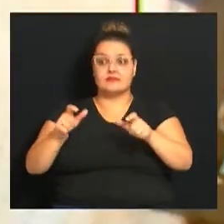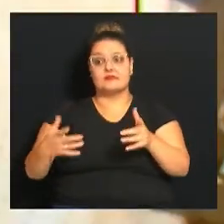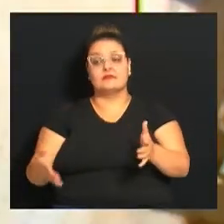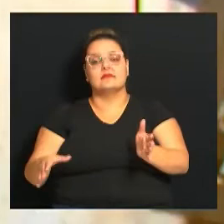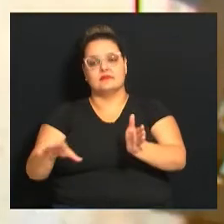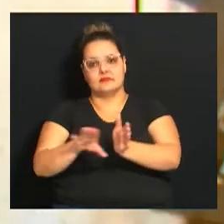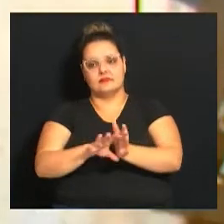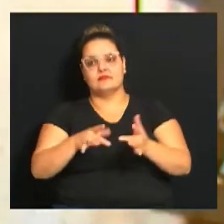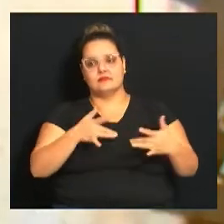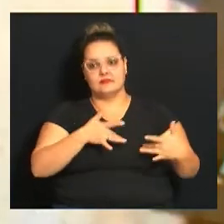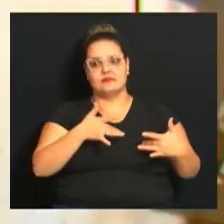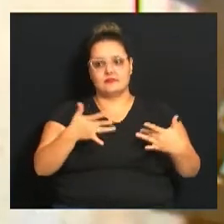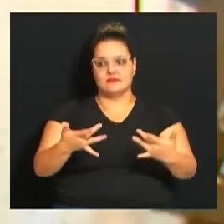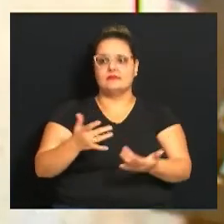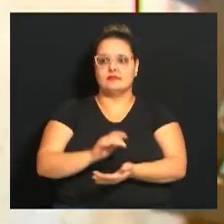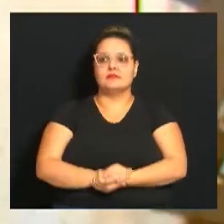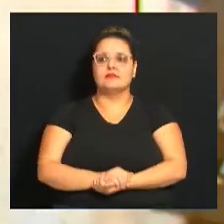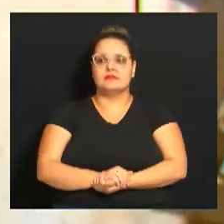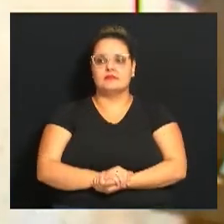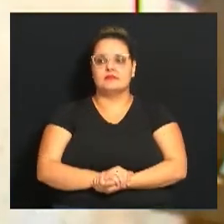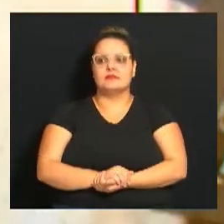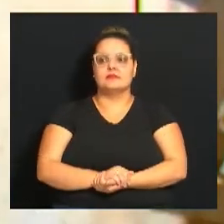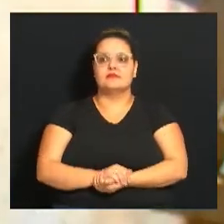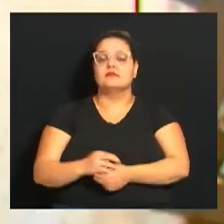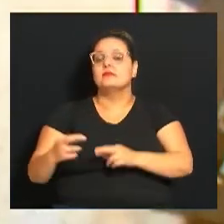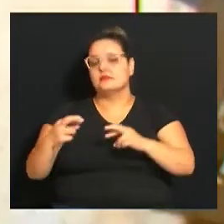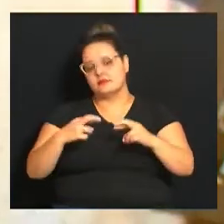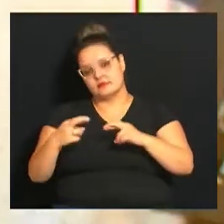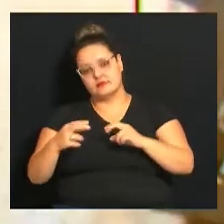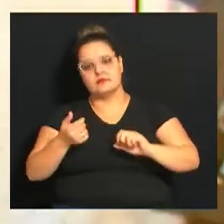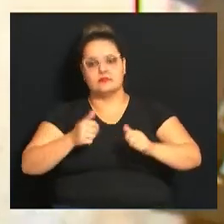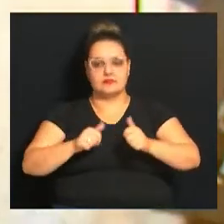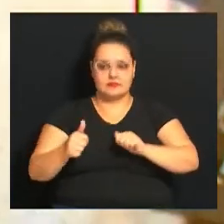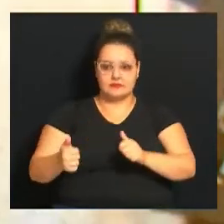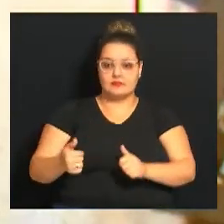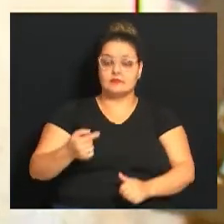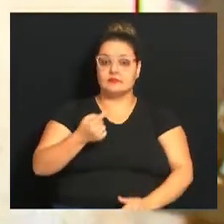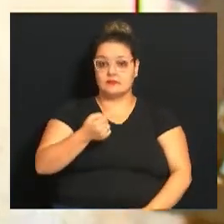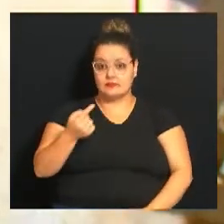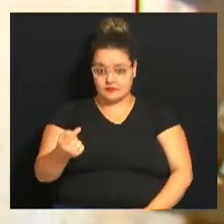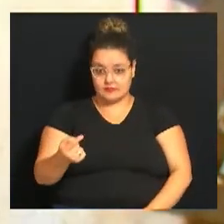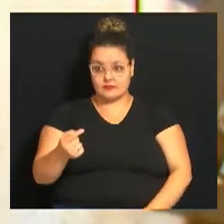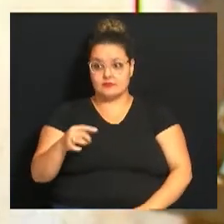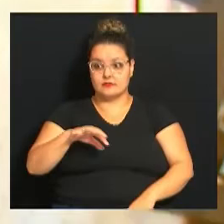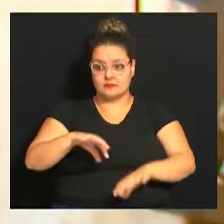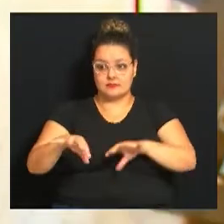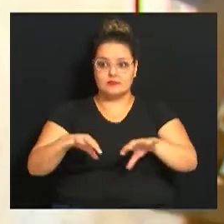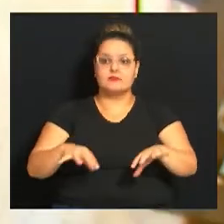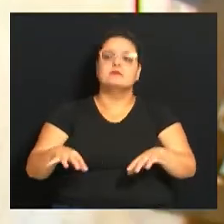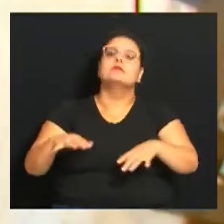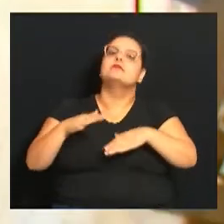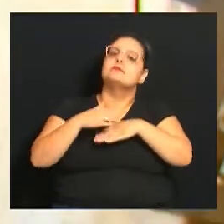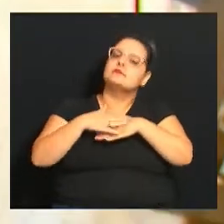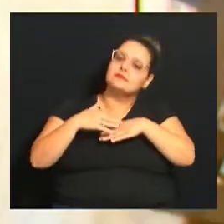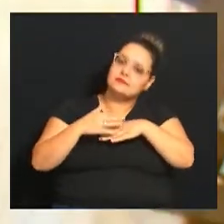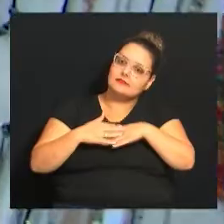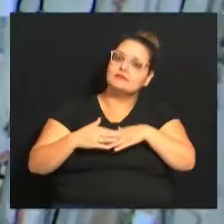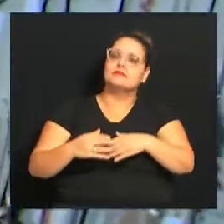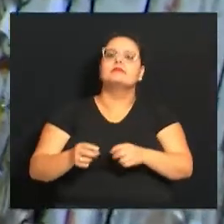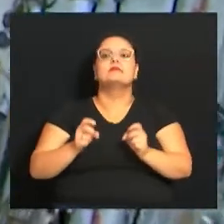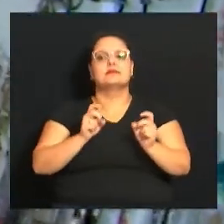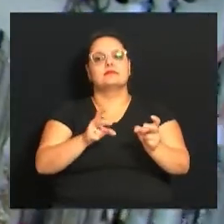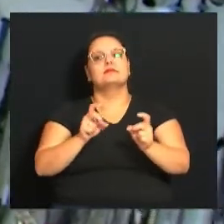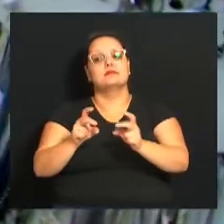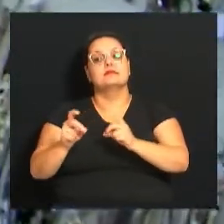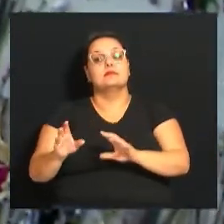as doações, nós fazemos as triagens, né? E cada peça é selecionada com muito carinho e é colocada para venda.